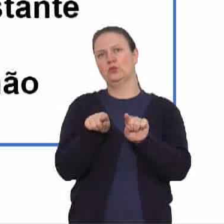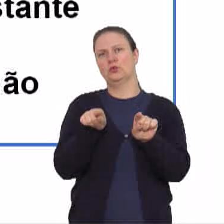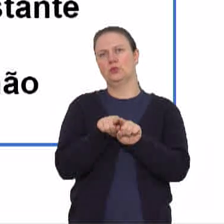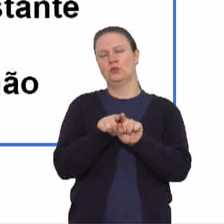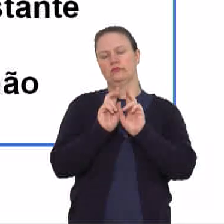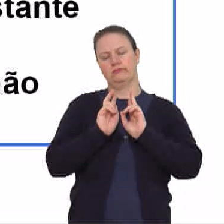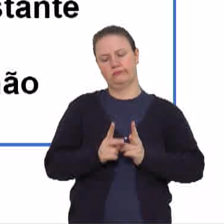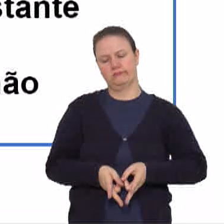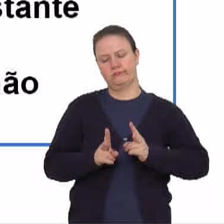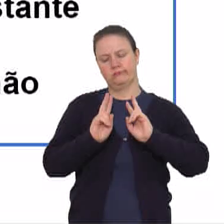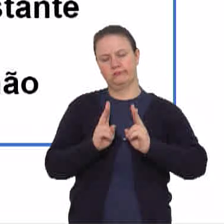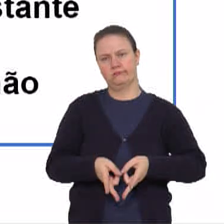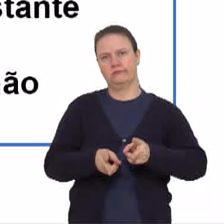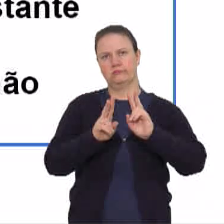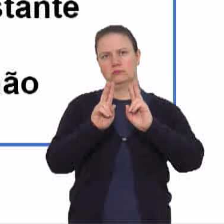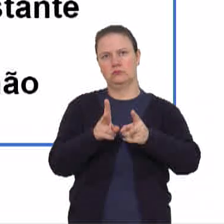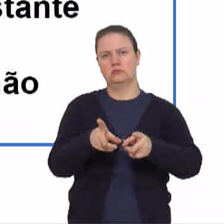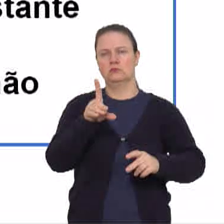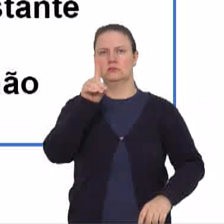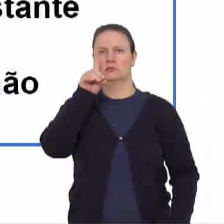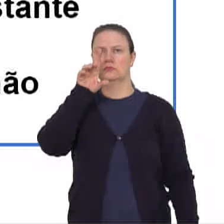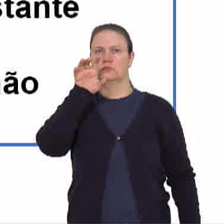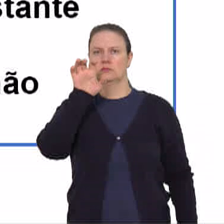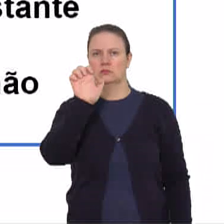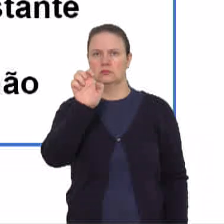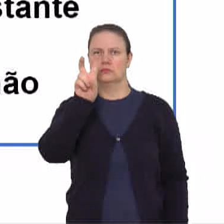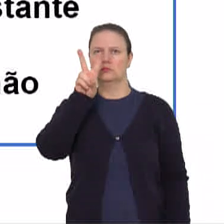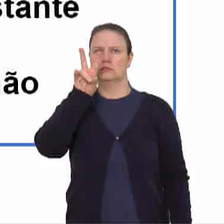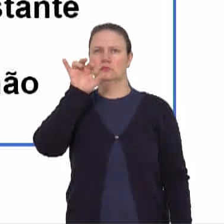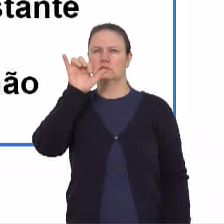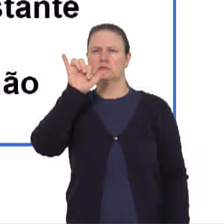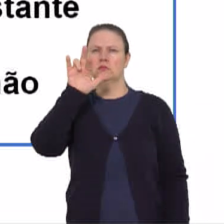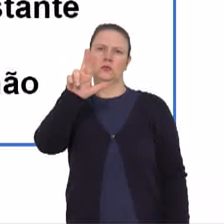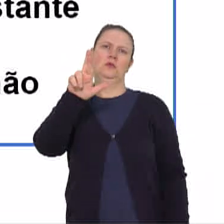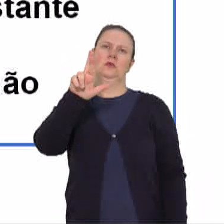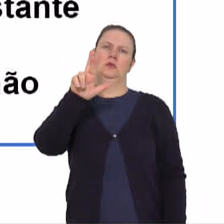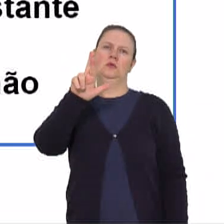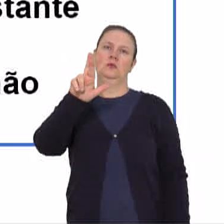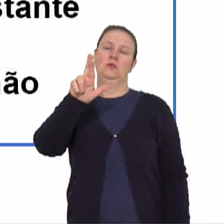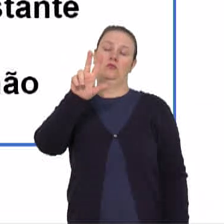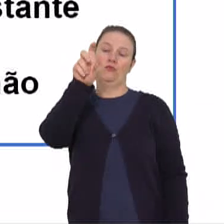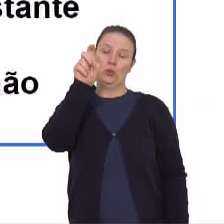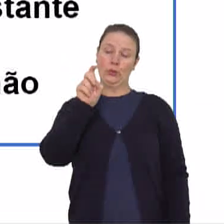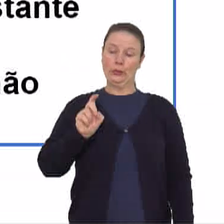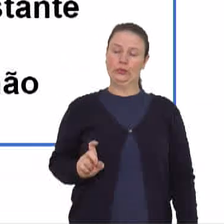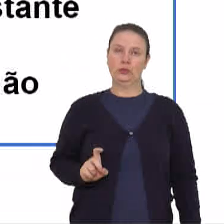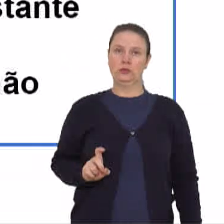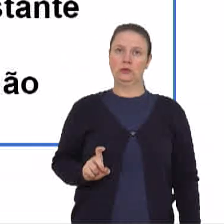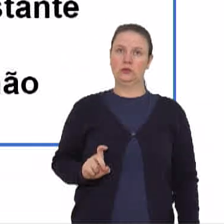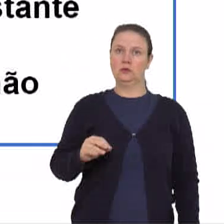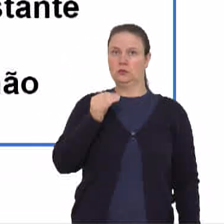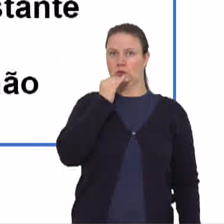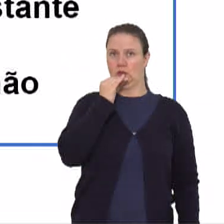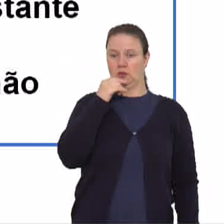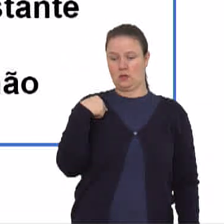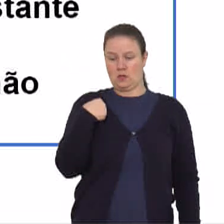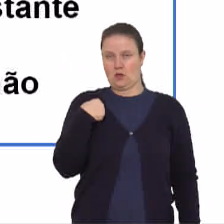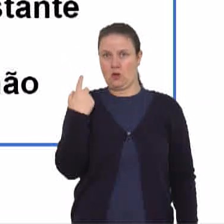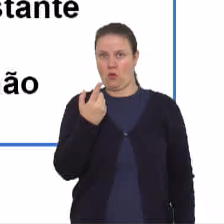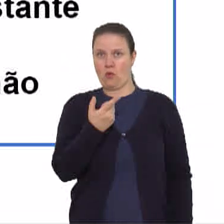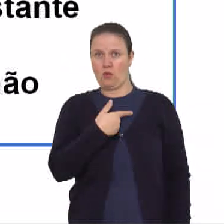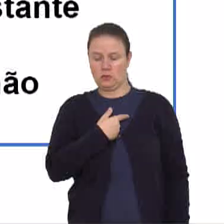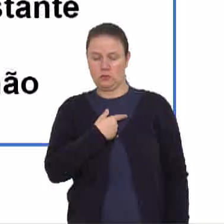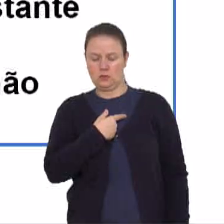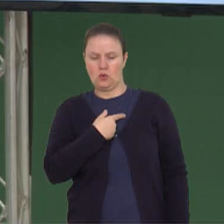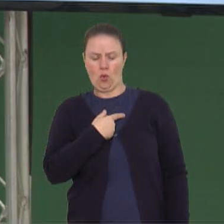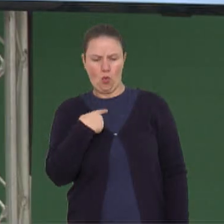constante devir, um constante vir a ser, isto é, tornar-se outro. E é